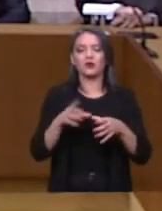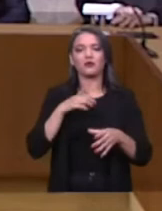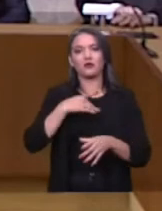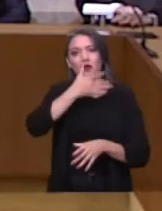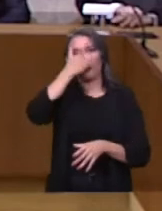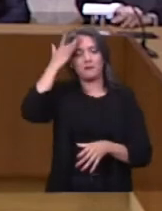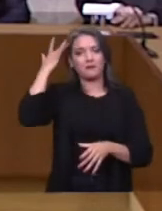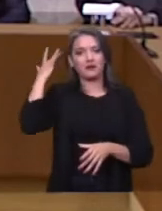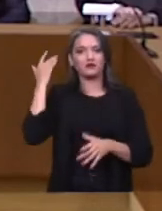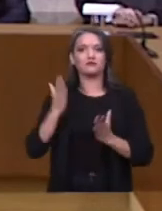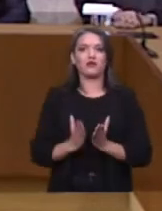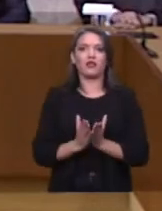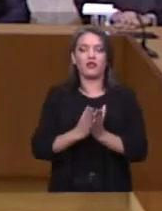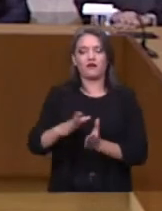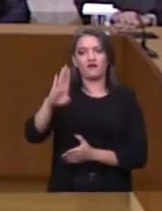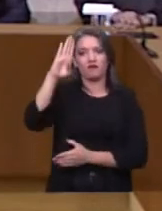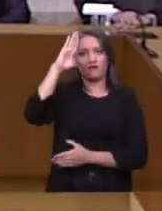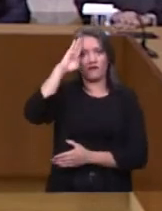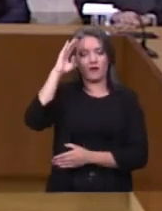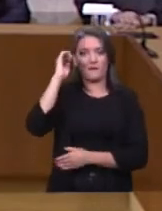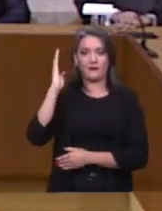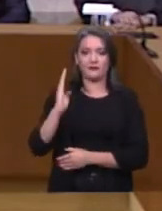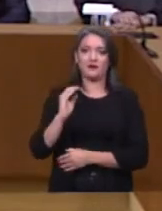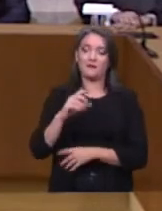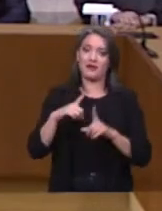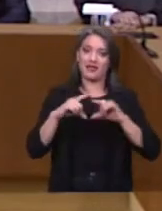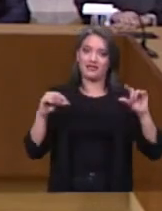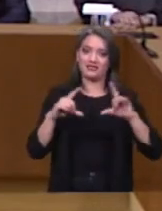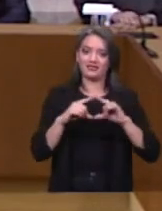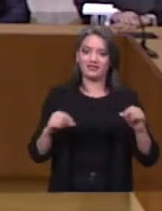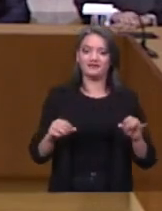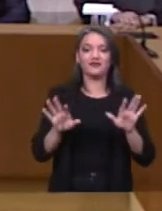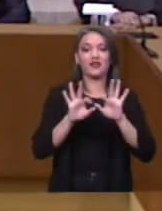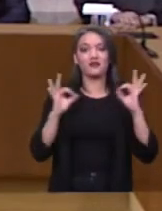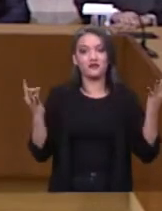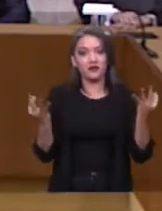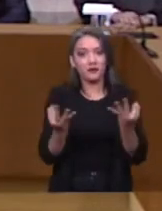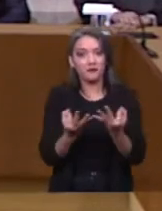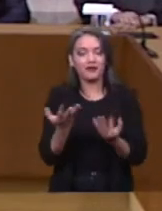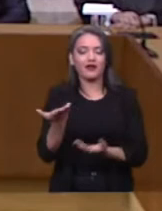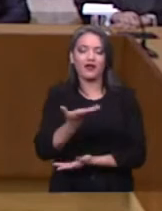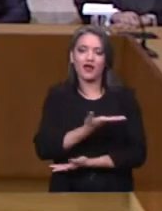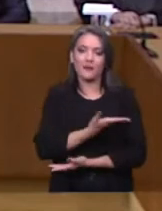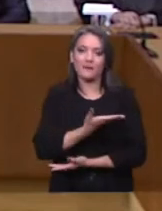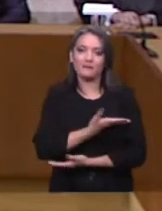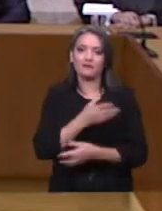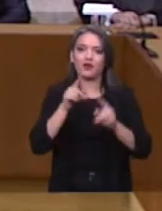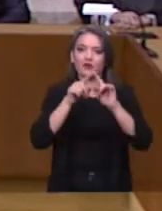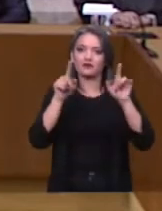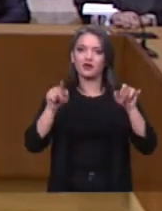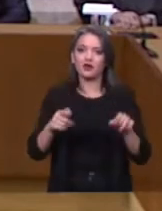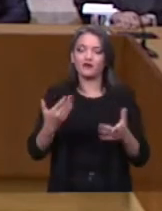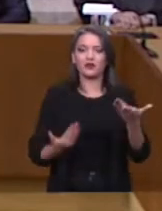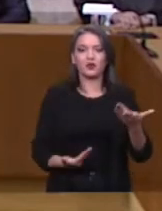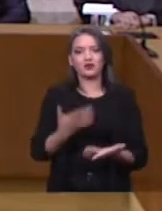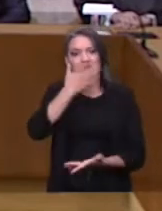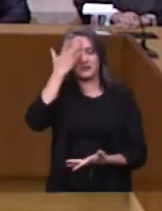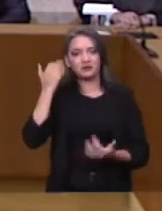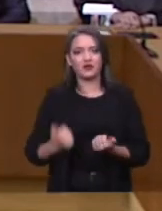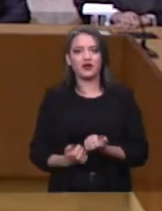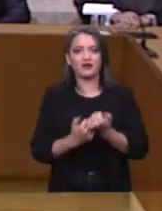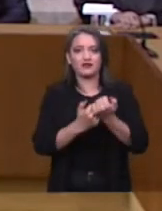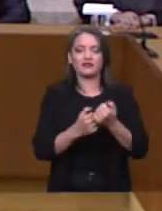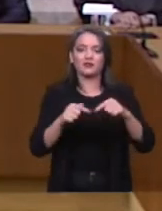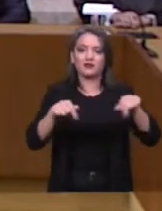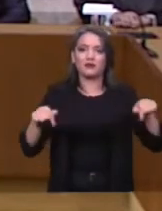fuzileiros navais de Brasília familiares e amigos servidores e assessores do gabinete